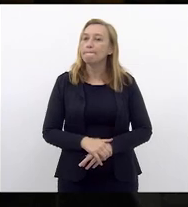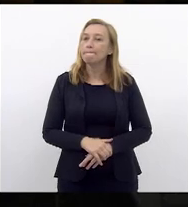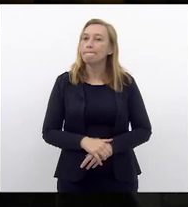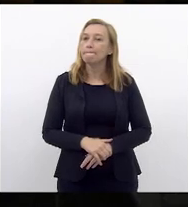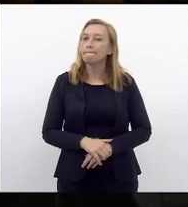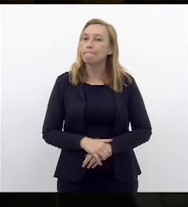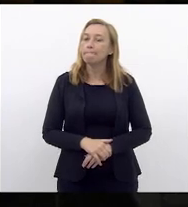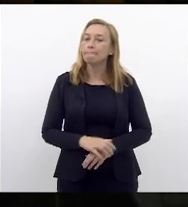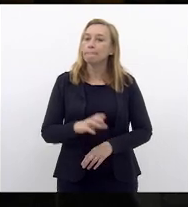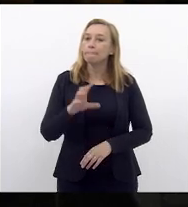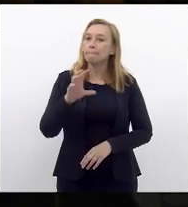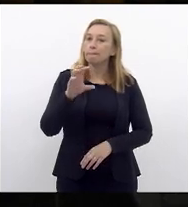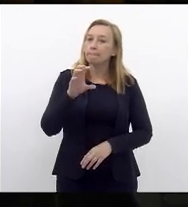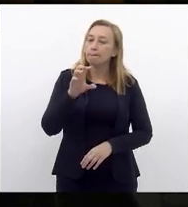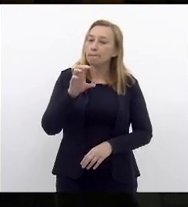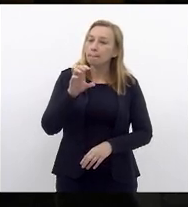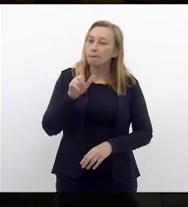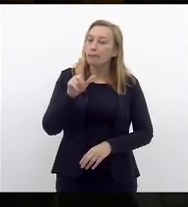a cloroquina